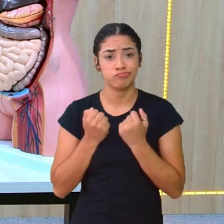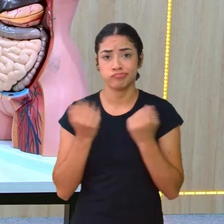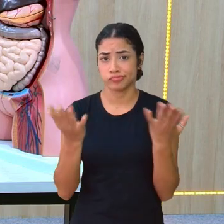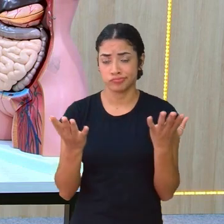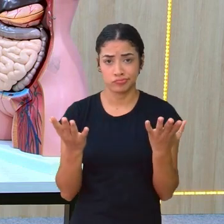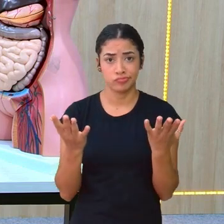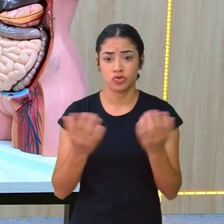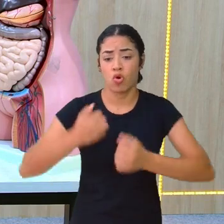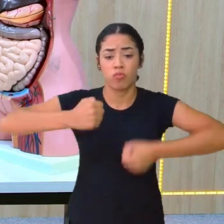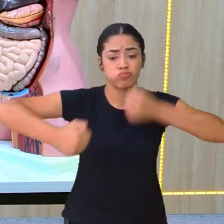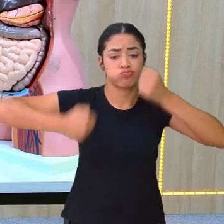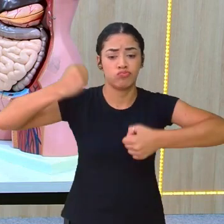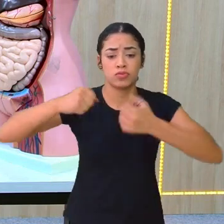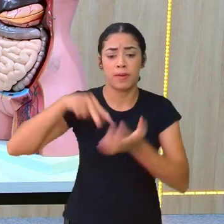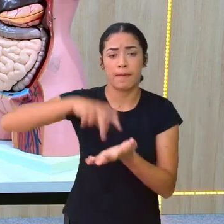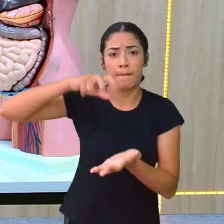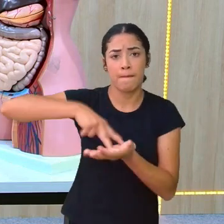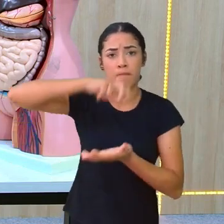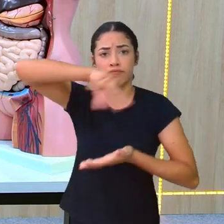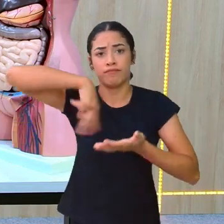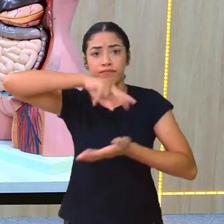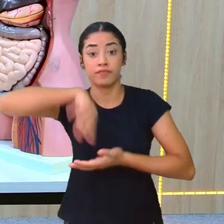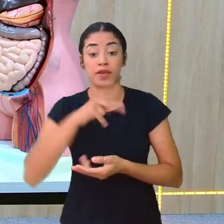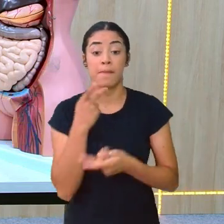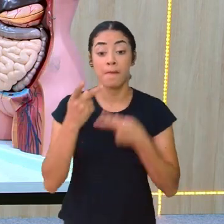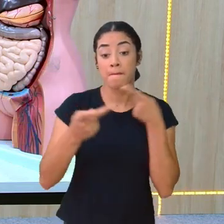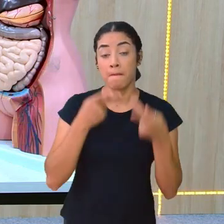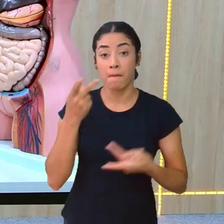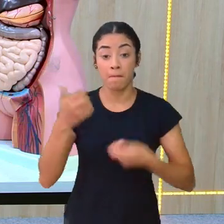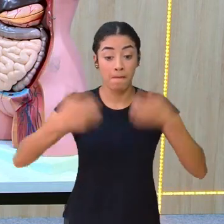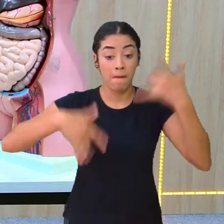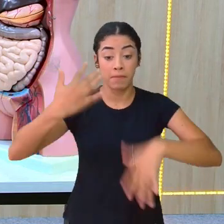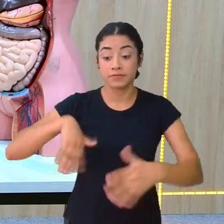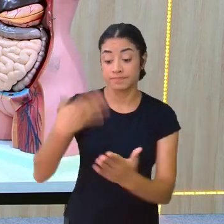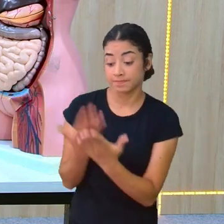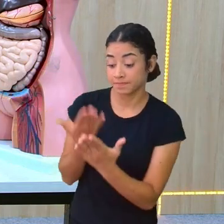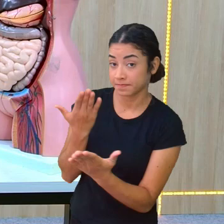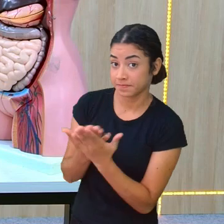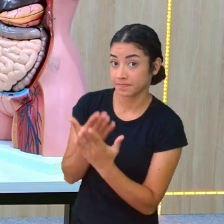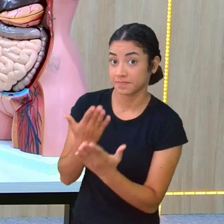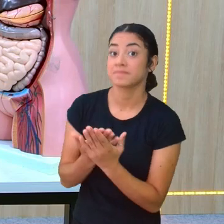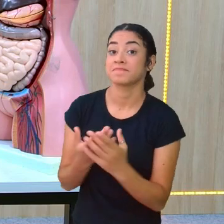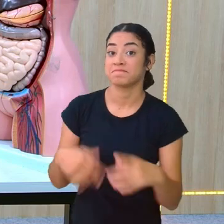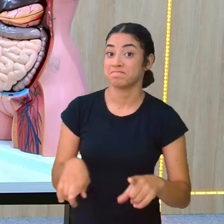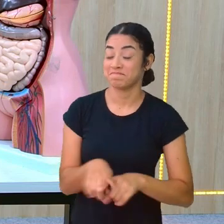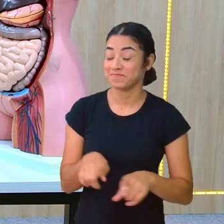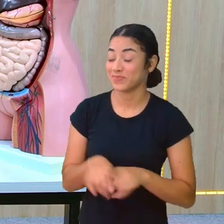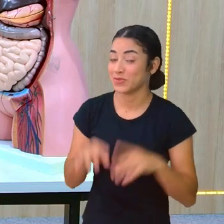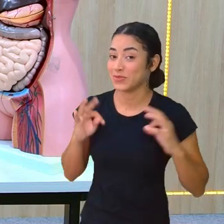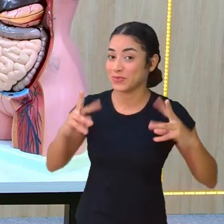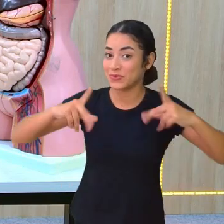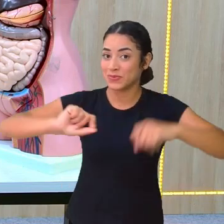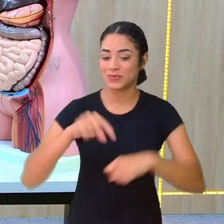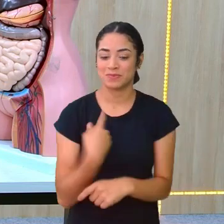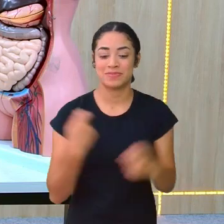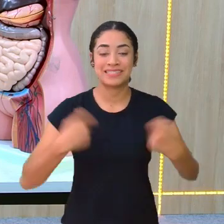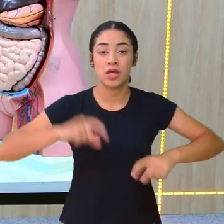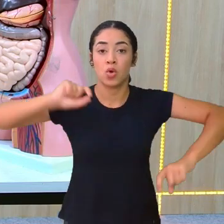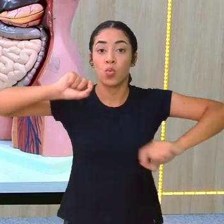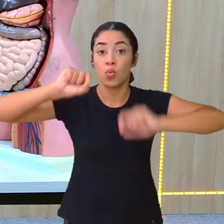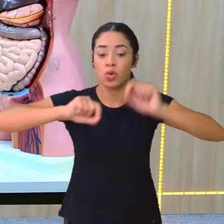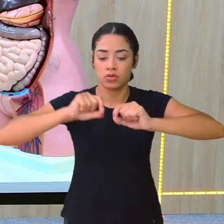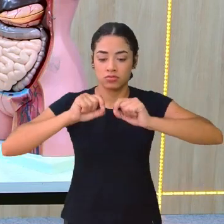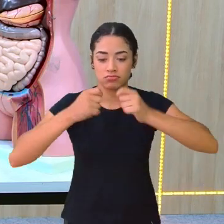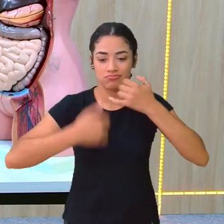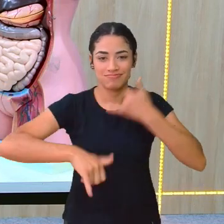funções, como correr, pular, dançar, falar, estudar, né? Tudo isso a gente precisa de energia. Então,